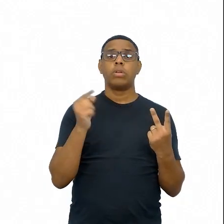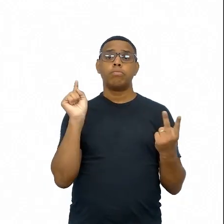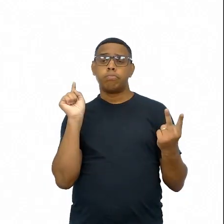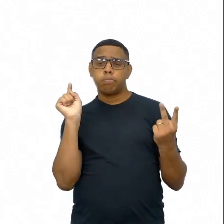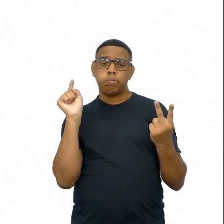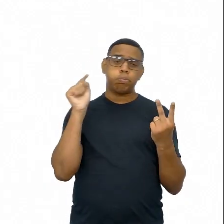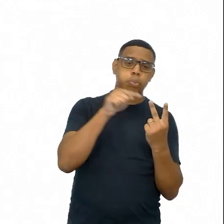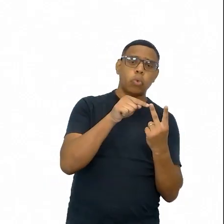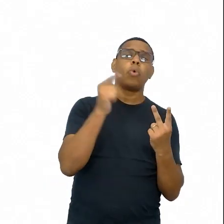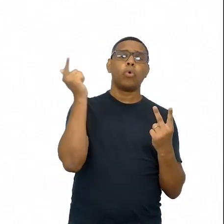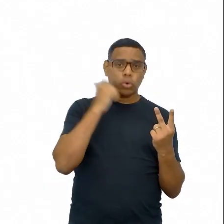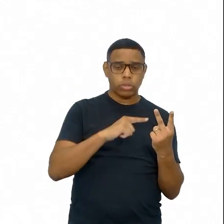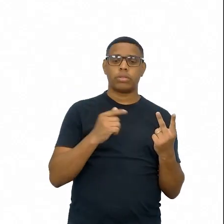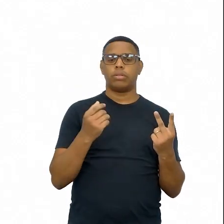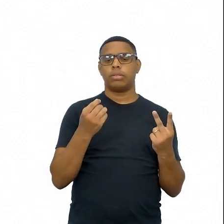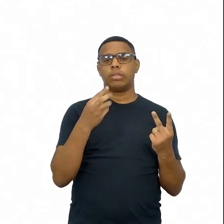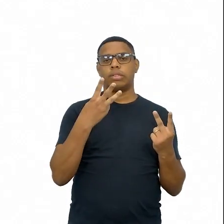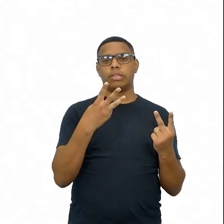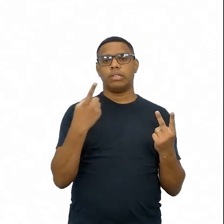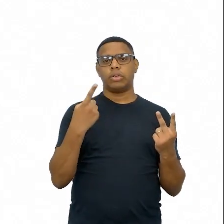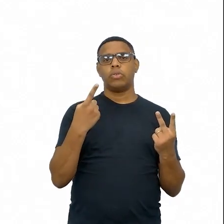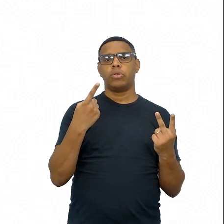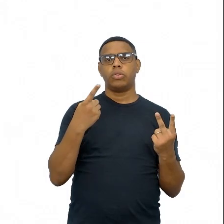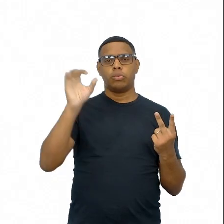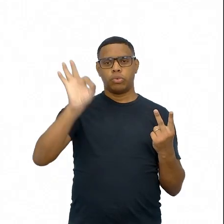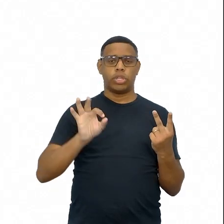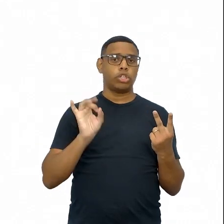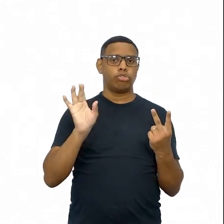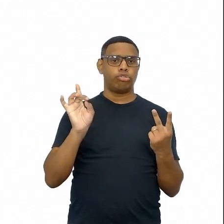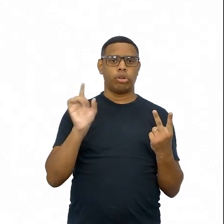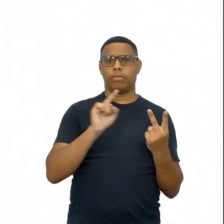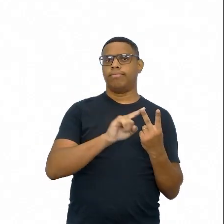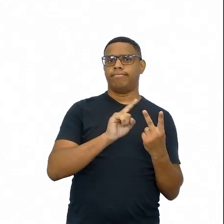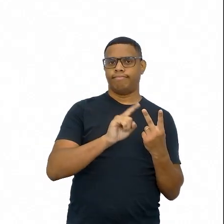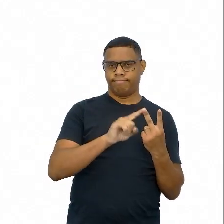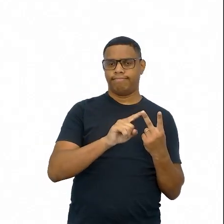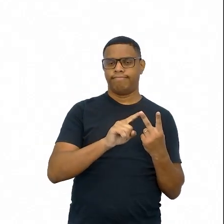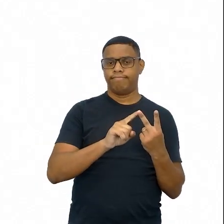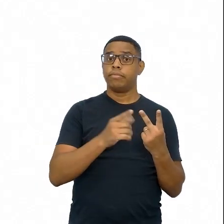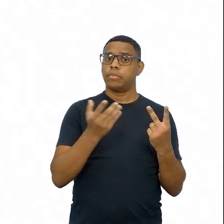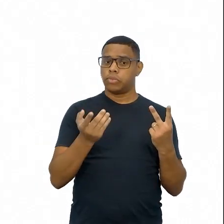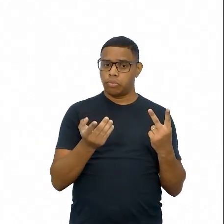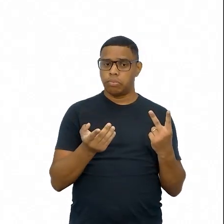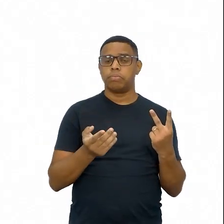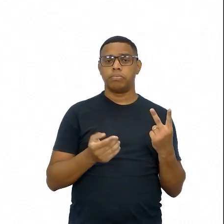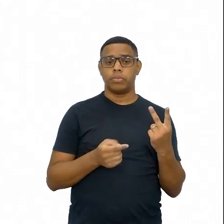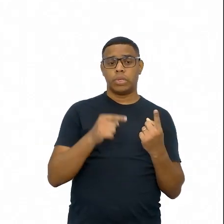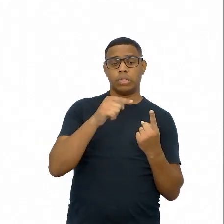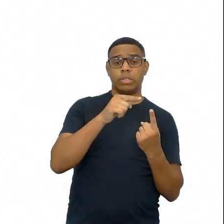31%, que foi o percentual de acerto dessa habilidade aí. Então,